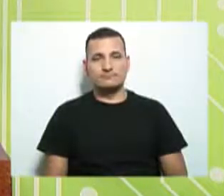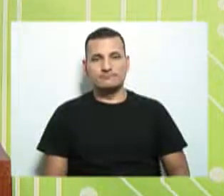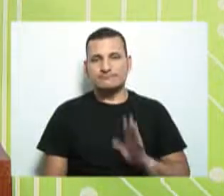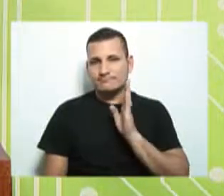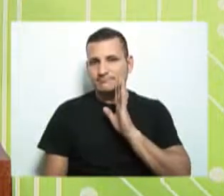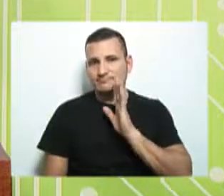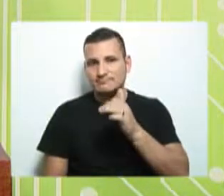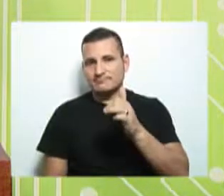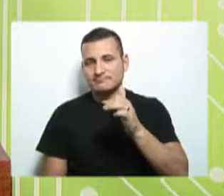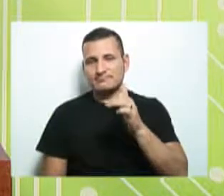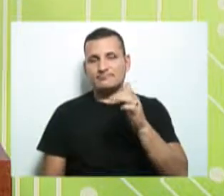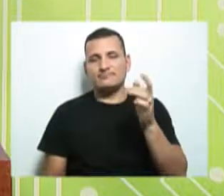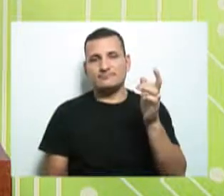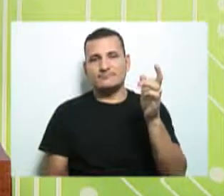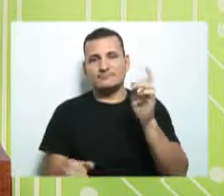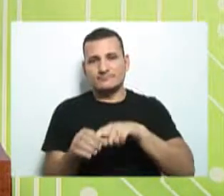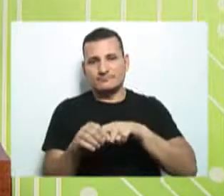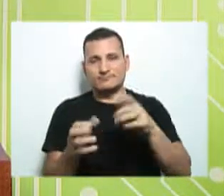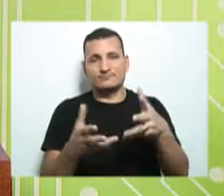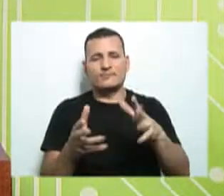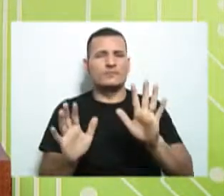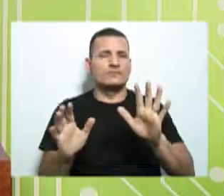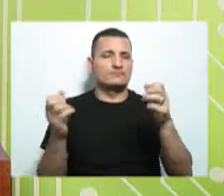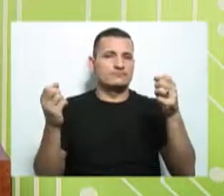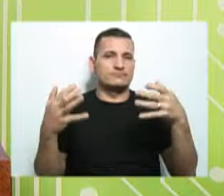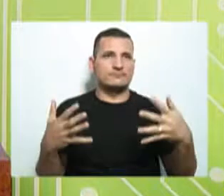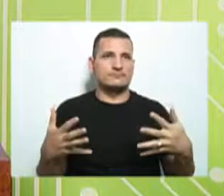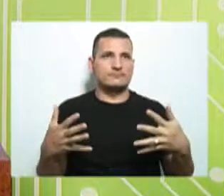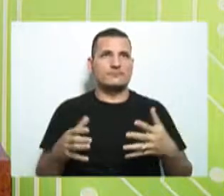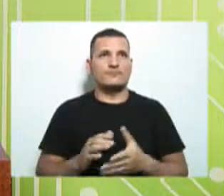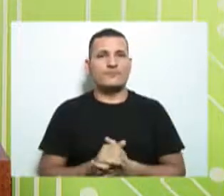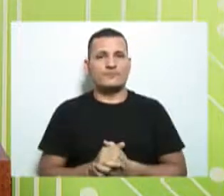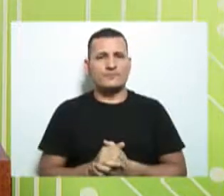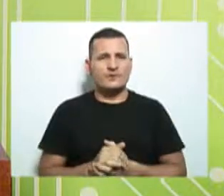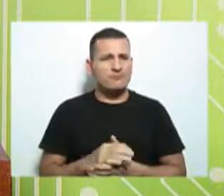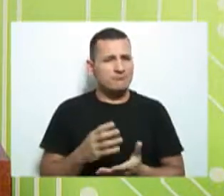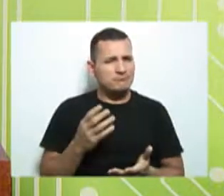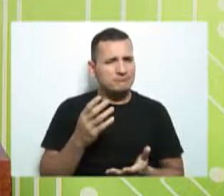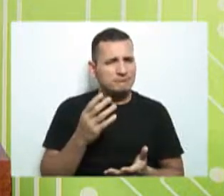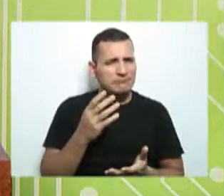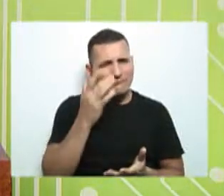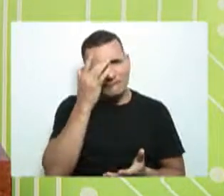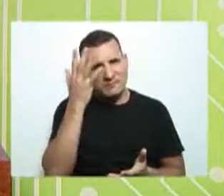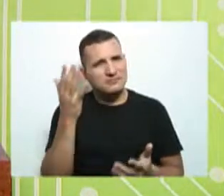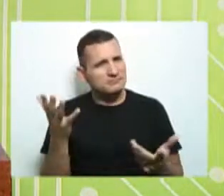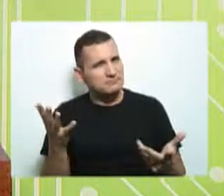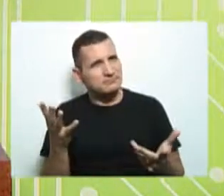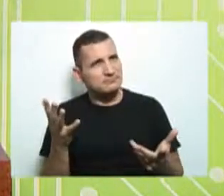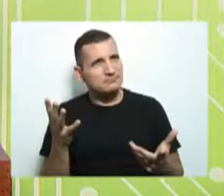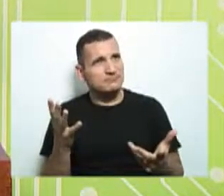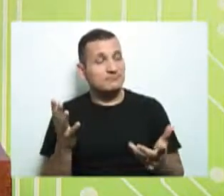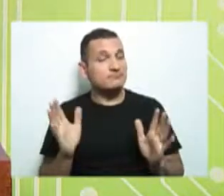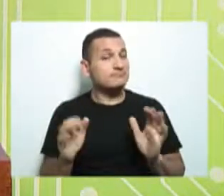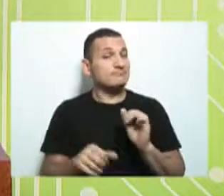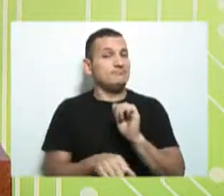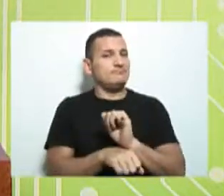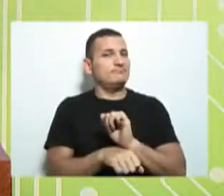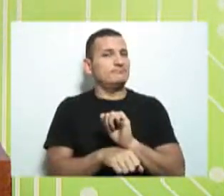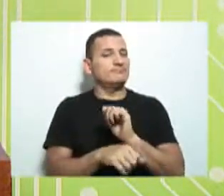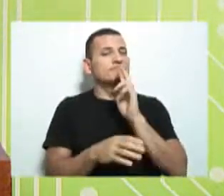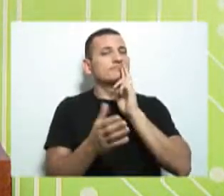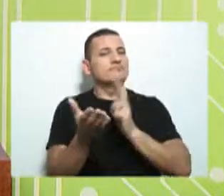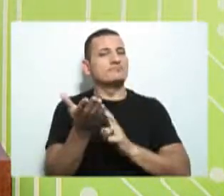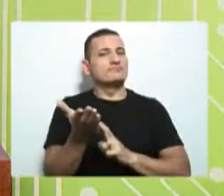Legal, voltamos, hein? Deixa eu dar uma explicação aqui. Foi moleza, não foi? Ou não? Parou, hein? Não pode mais